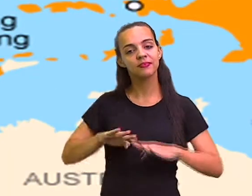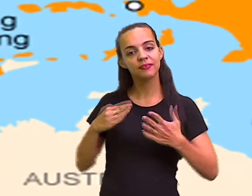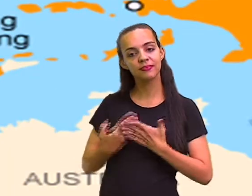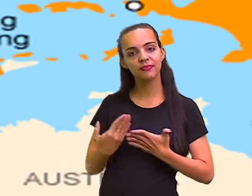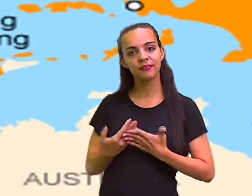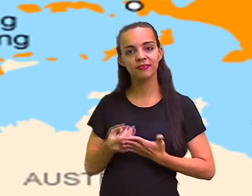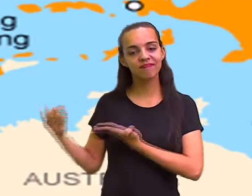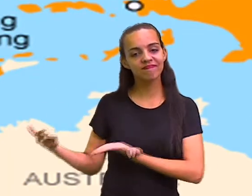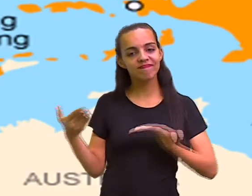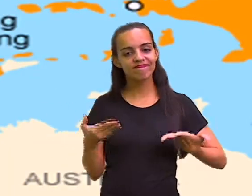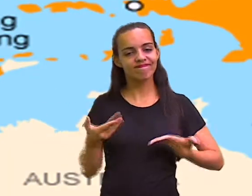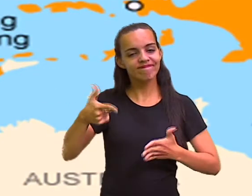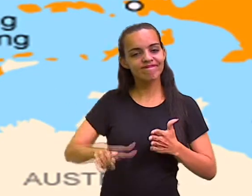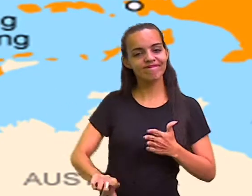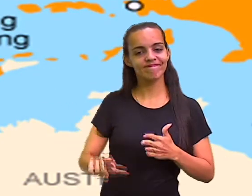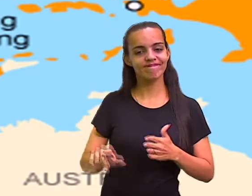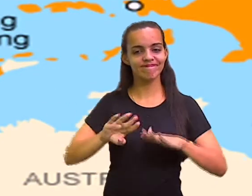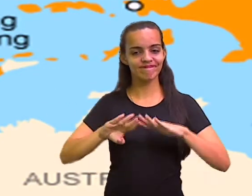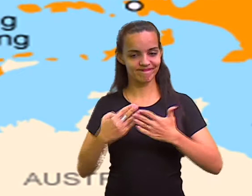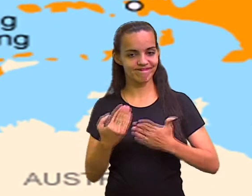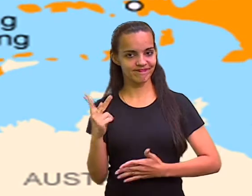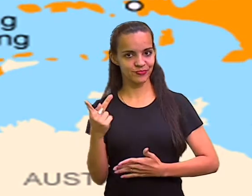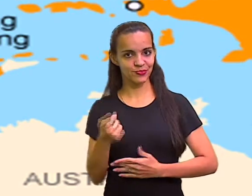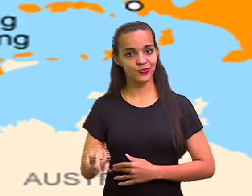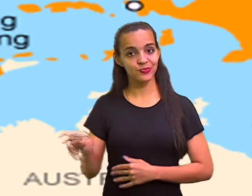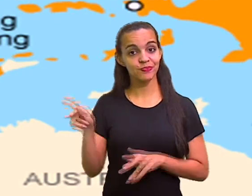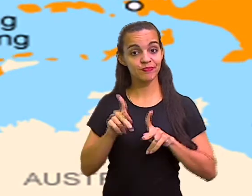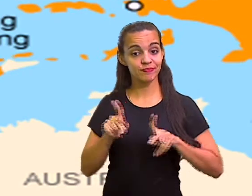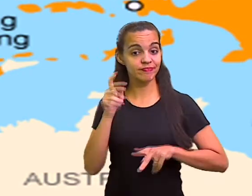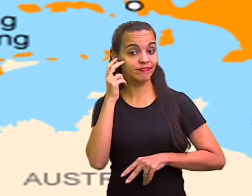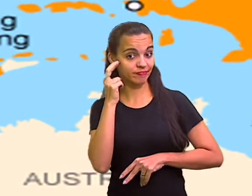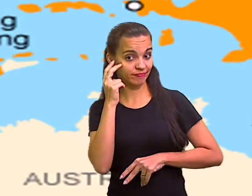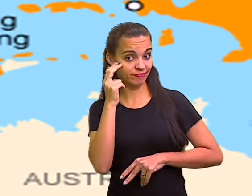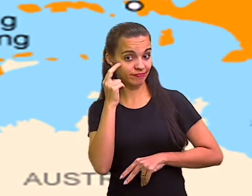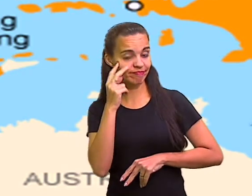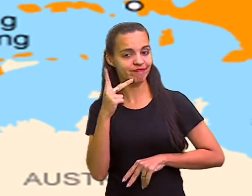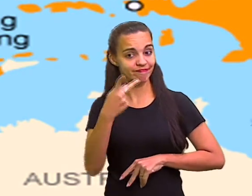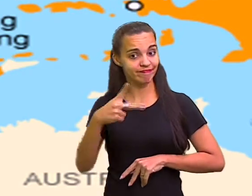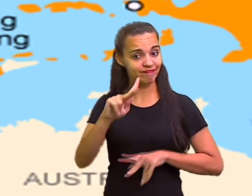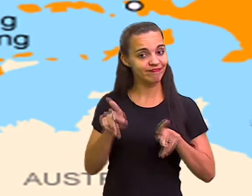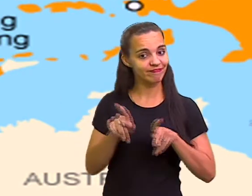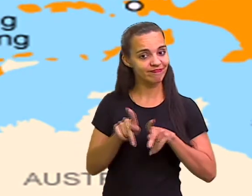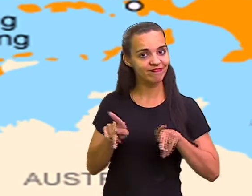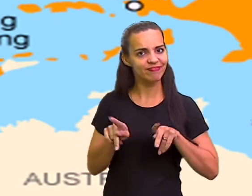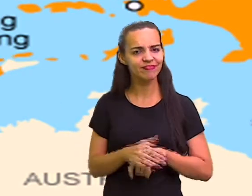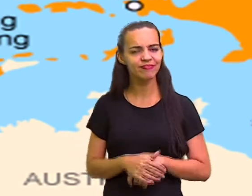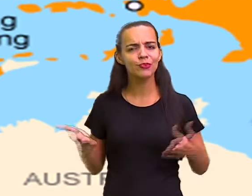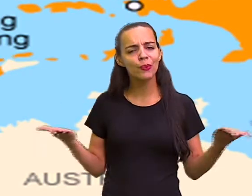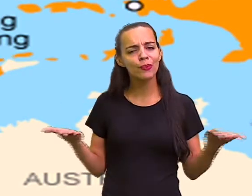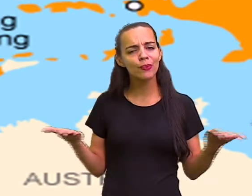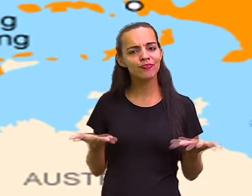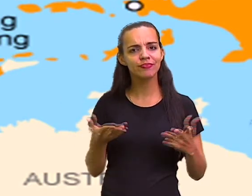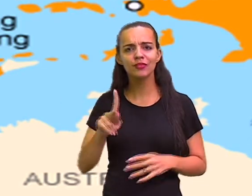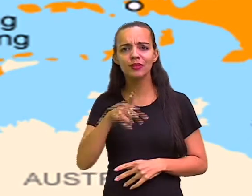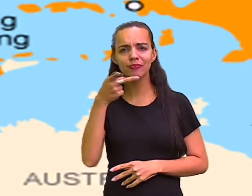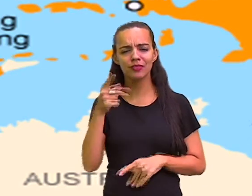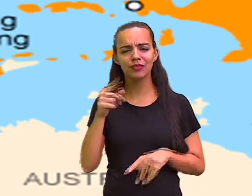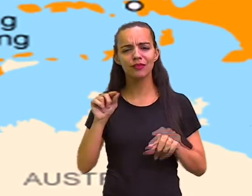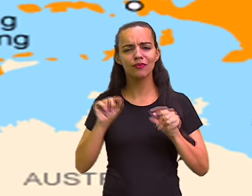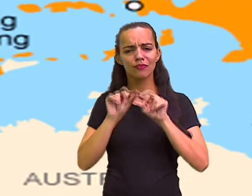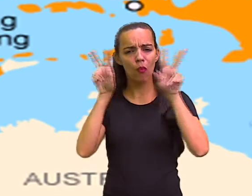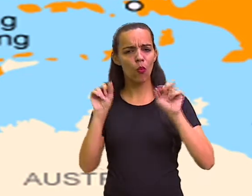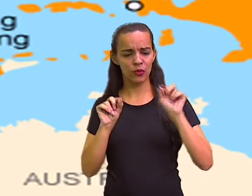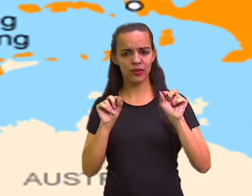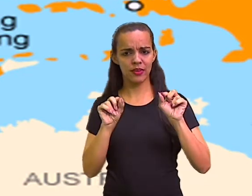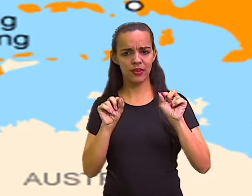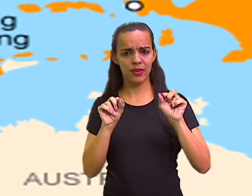Estudantes, bem-vindos a mais uma aula de História. Sou Jorge Duerto, seu professor. Hoje nós vamos falar sobre a